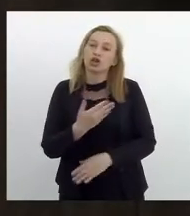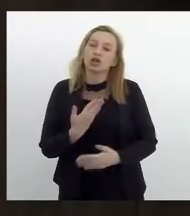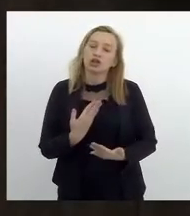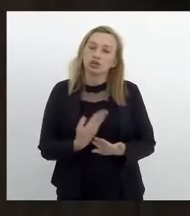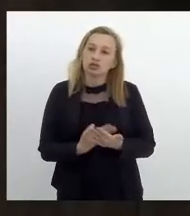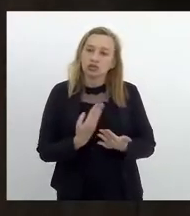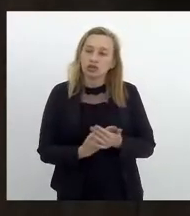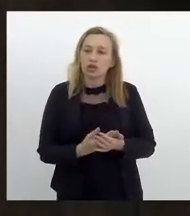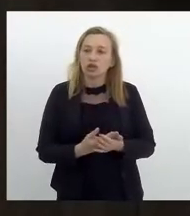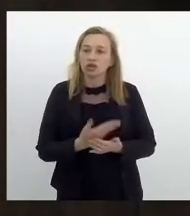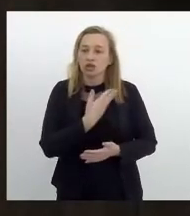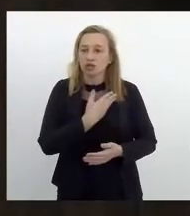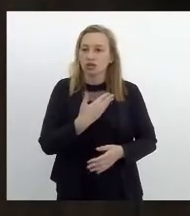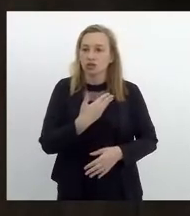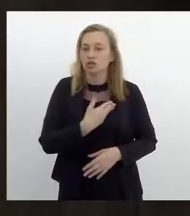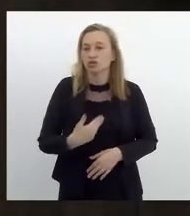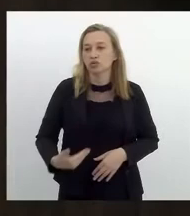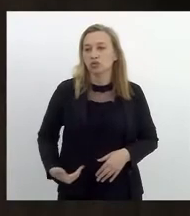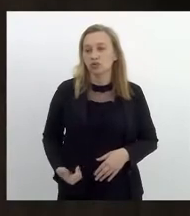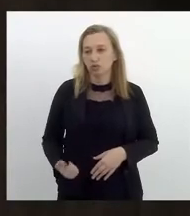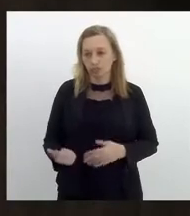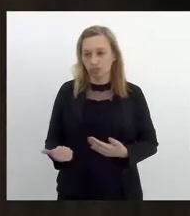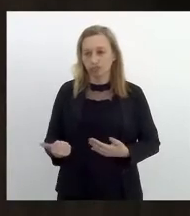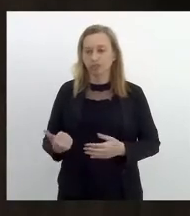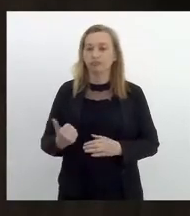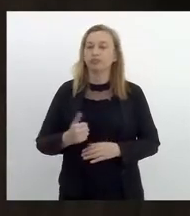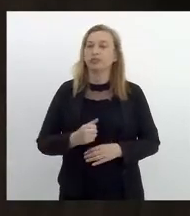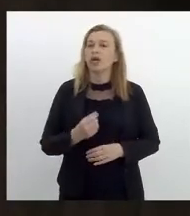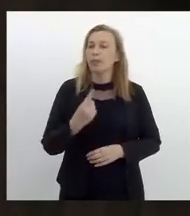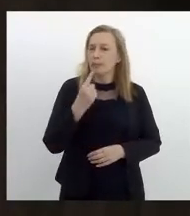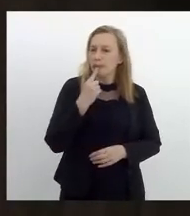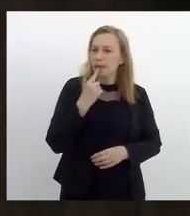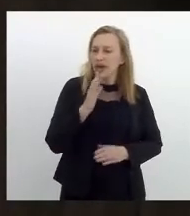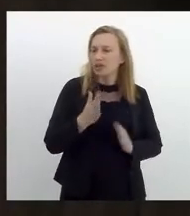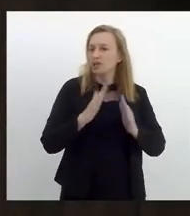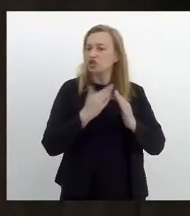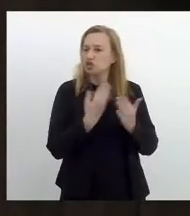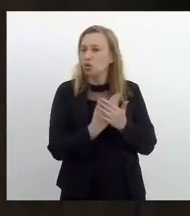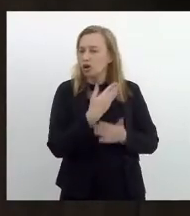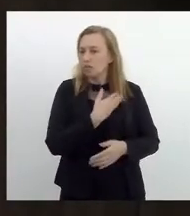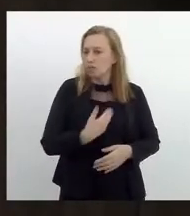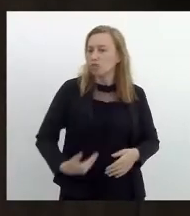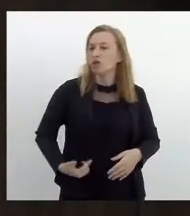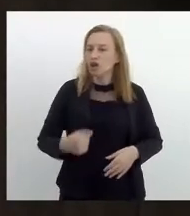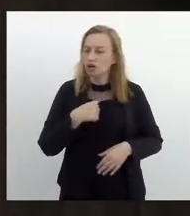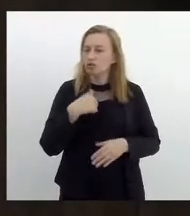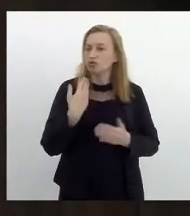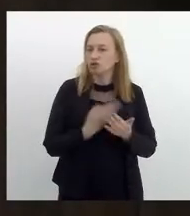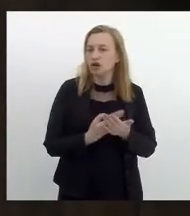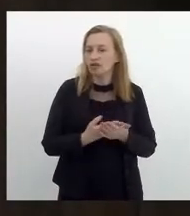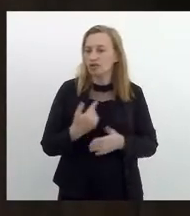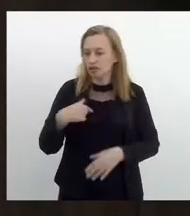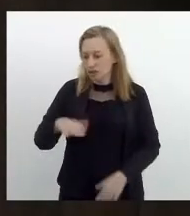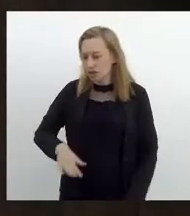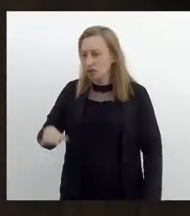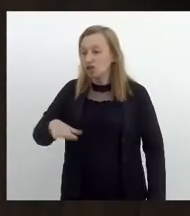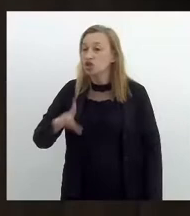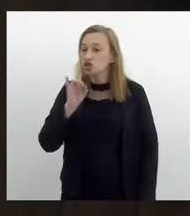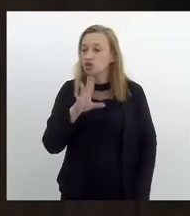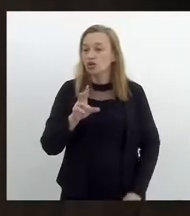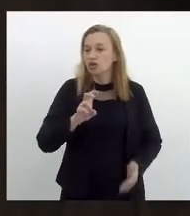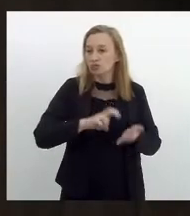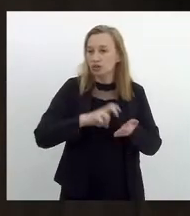de Jacarepaguá, na capital. Perto da nossa escola, tinha uma escola municipal que só funcionava de manhã e de